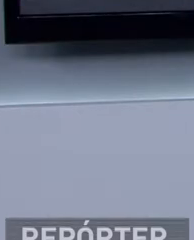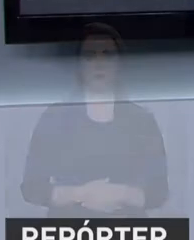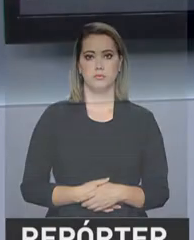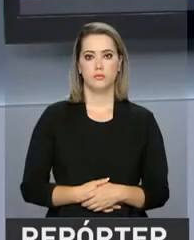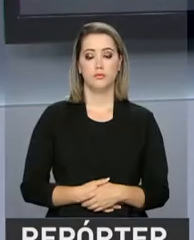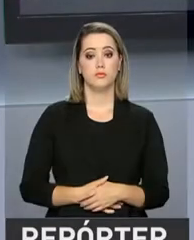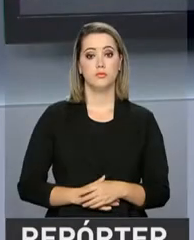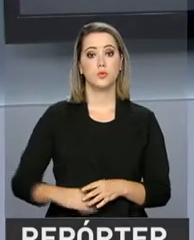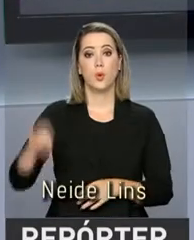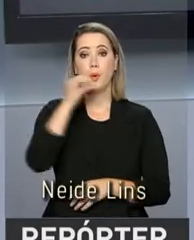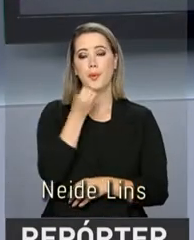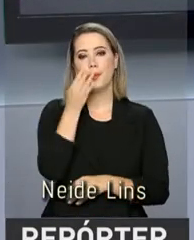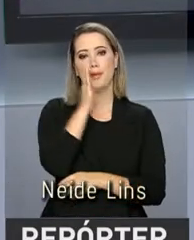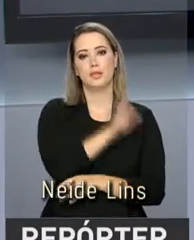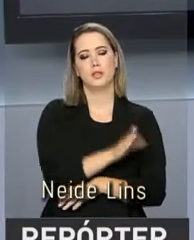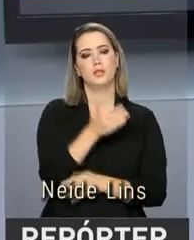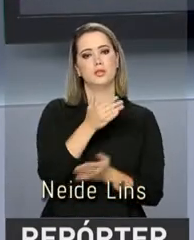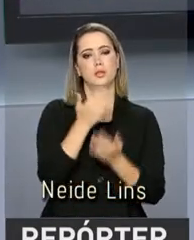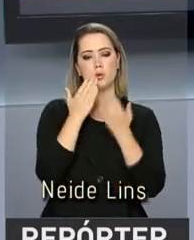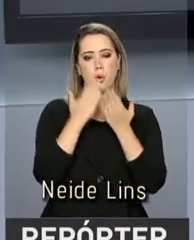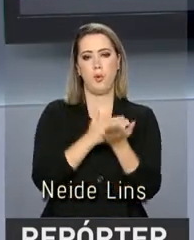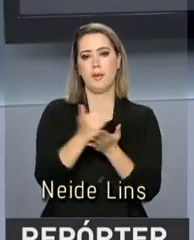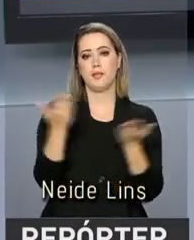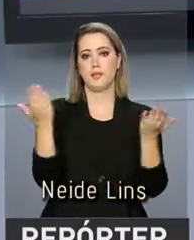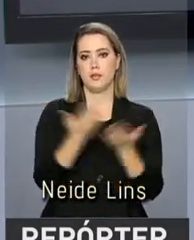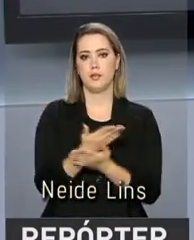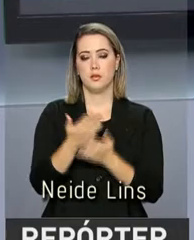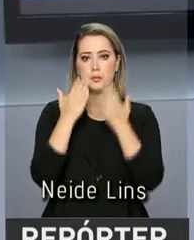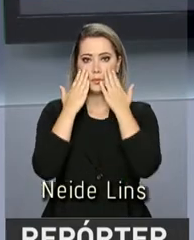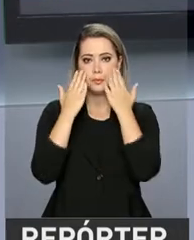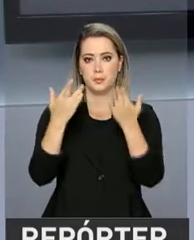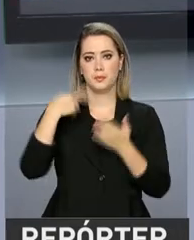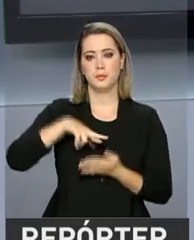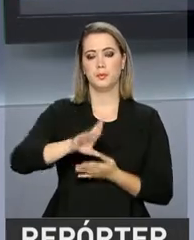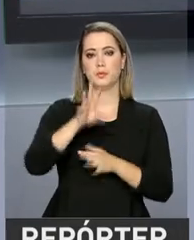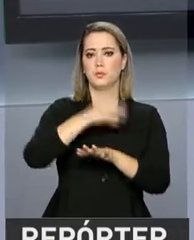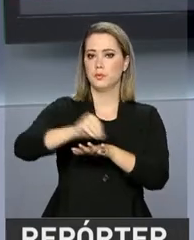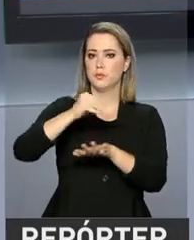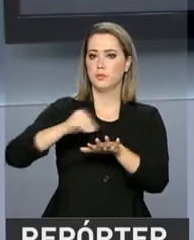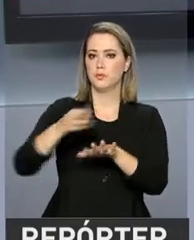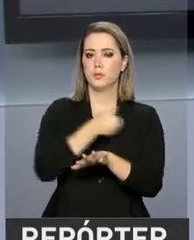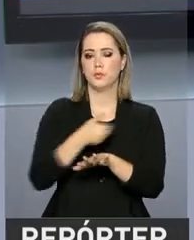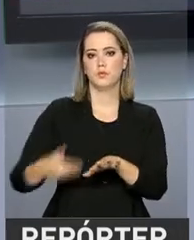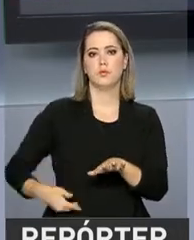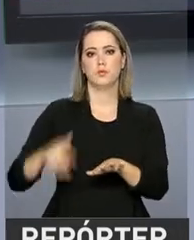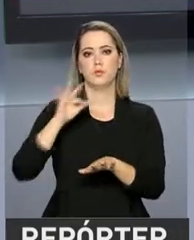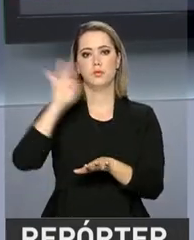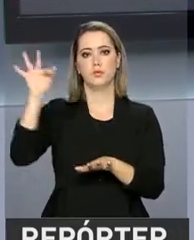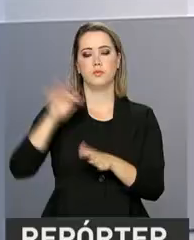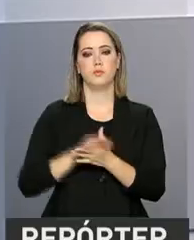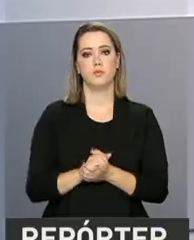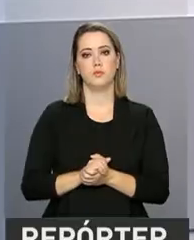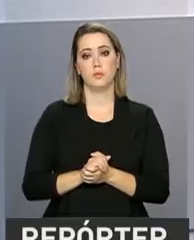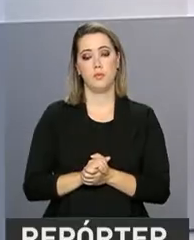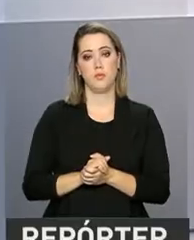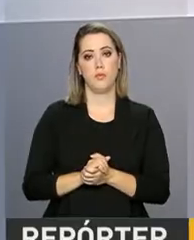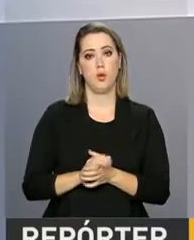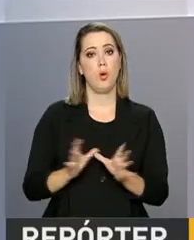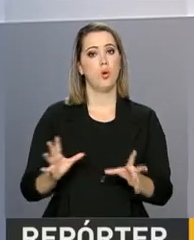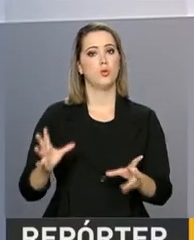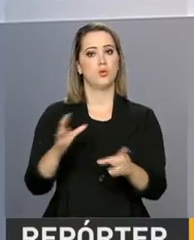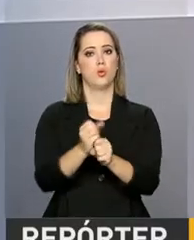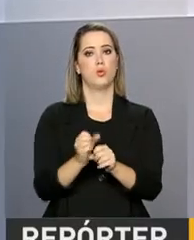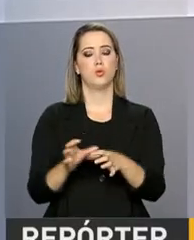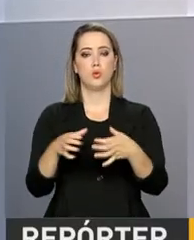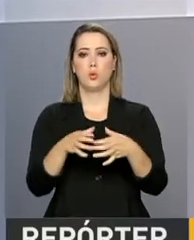olá boa tarde e começa agora mais uma edição do repórter nbr com as notícias do governo federal as contas